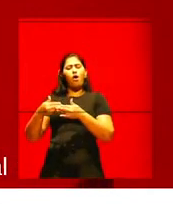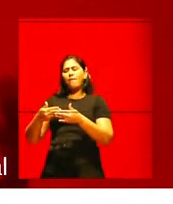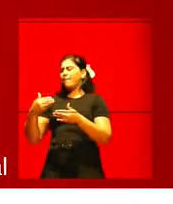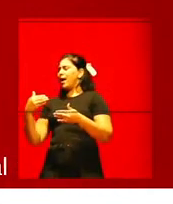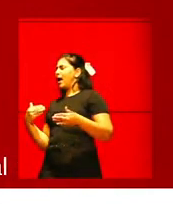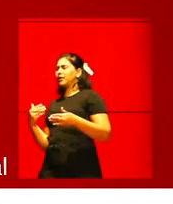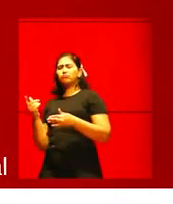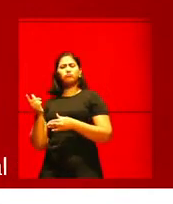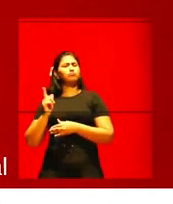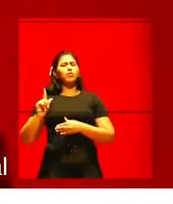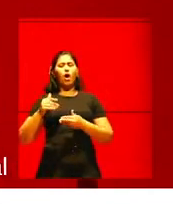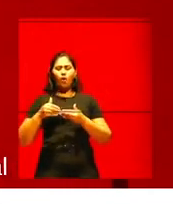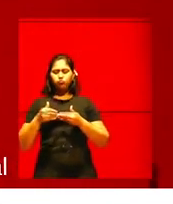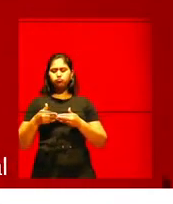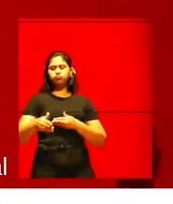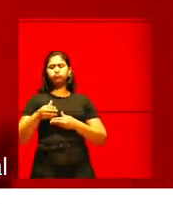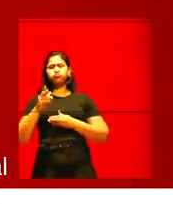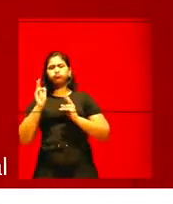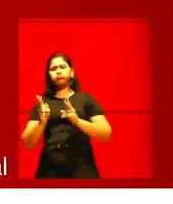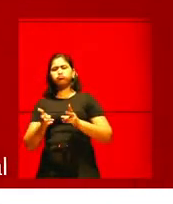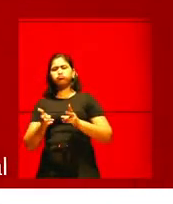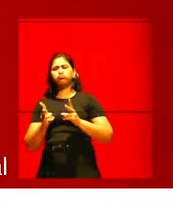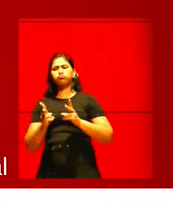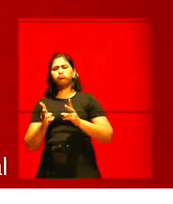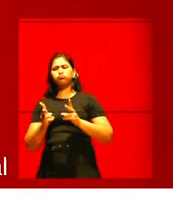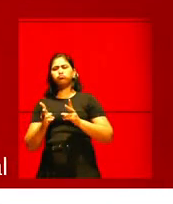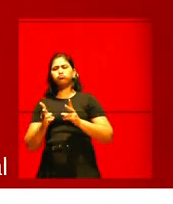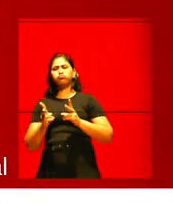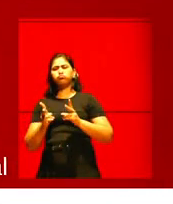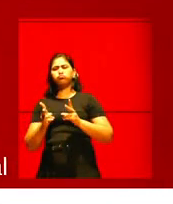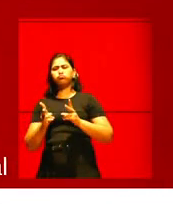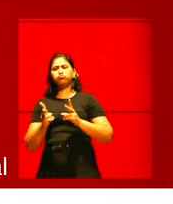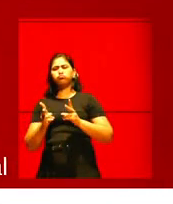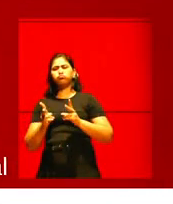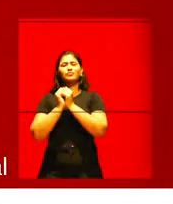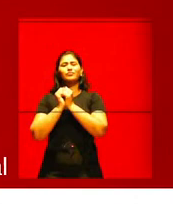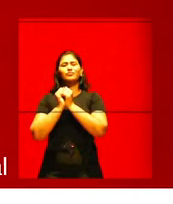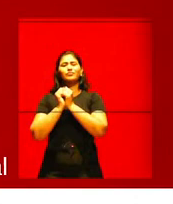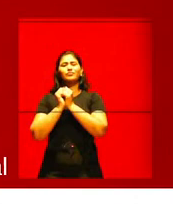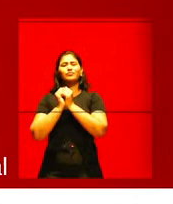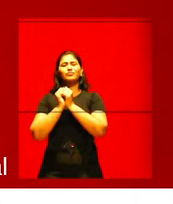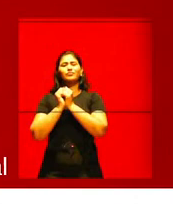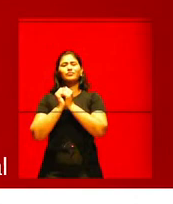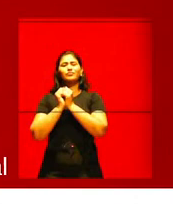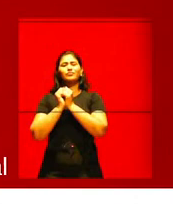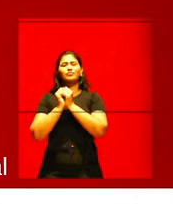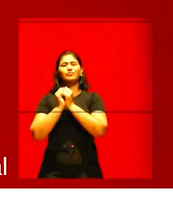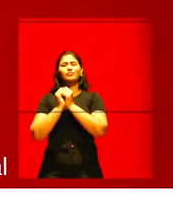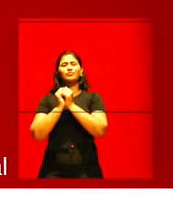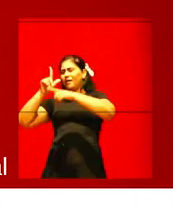Sobe e desce agora. Olha o braço. Lembra aqui? Sobe.